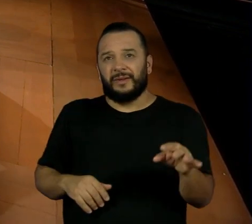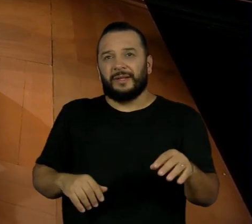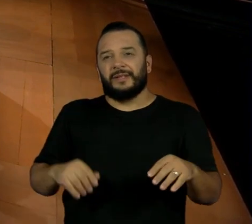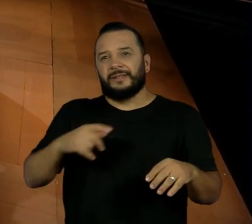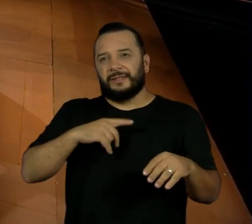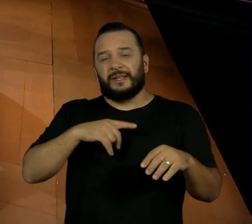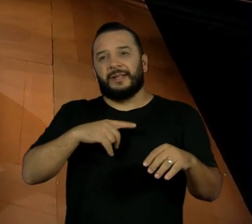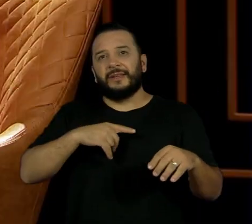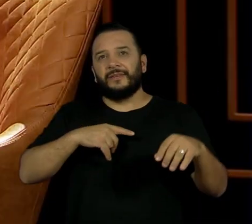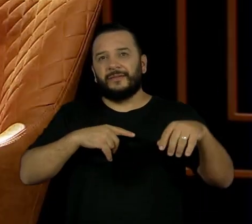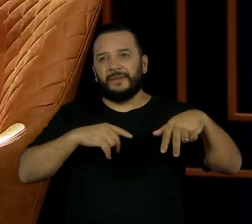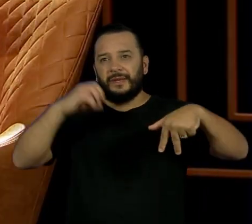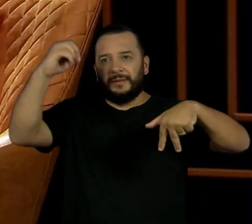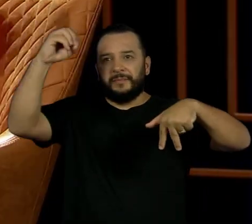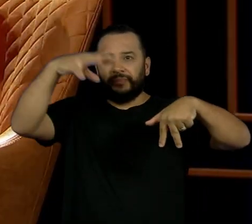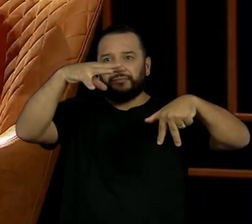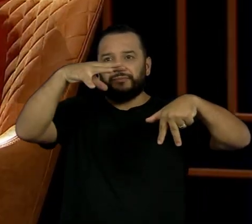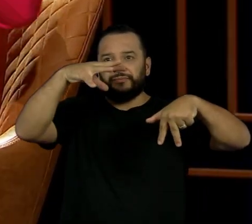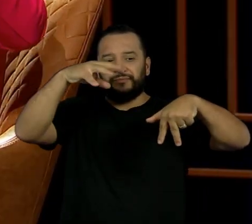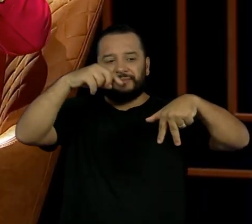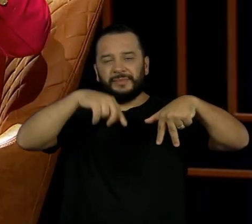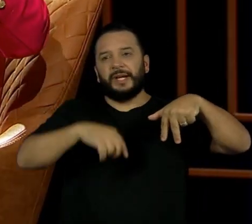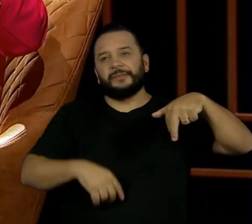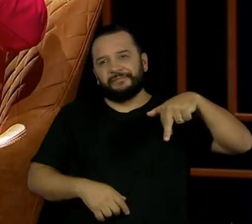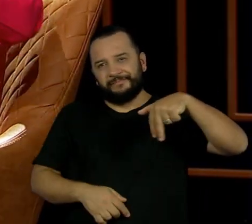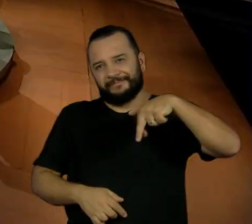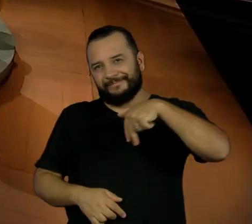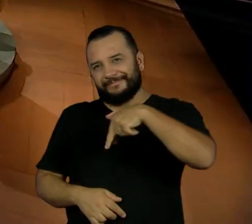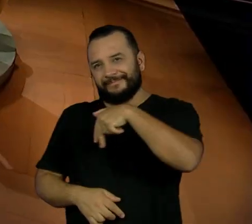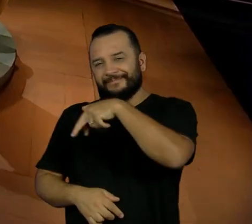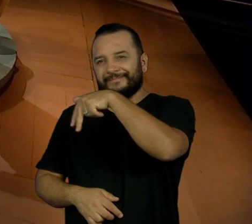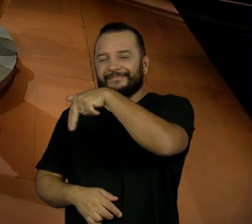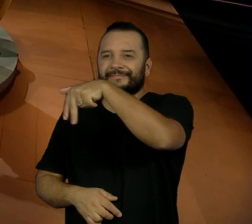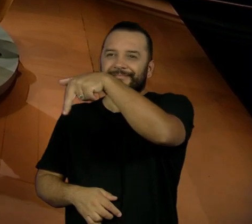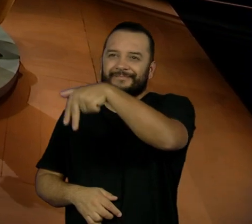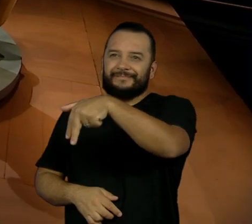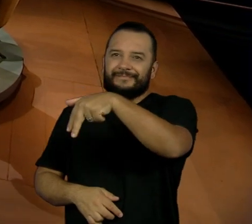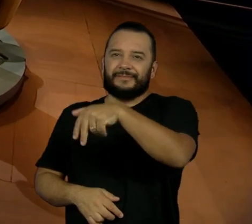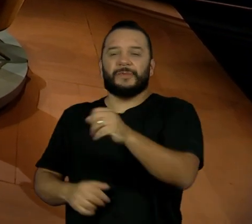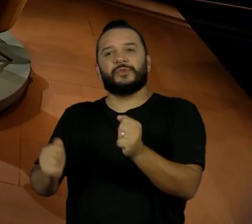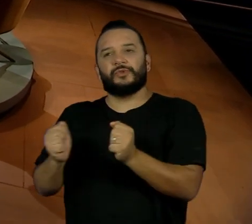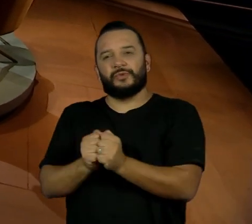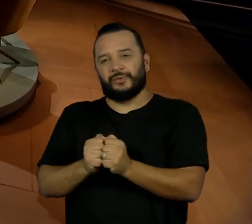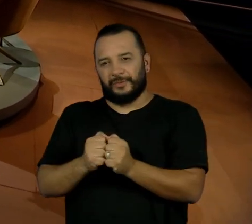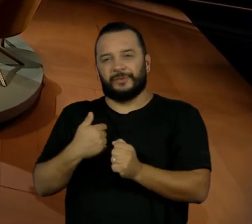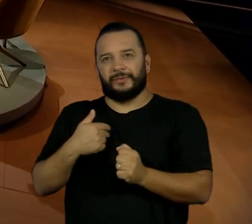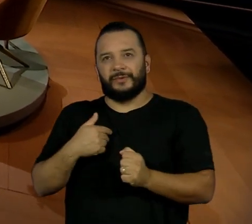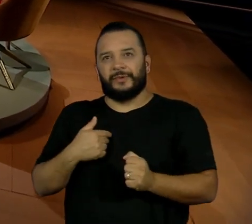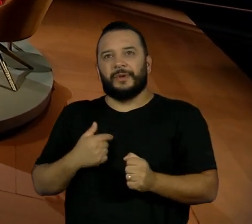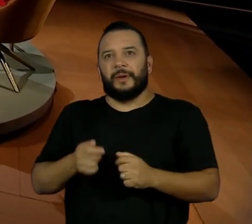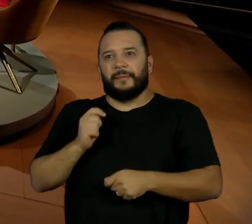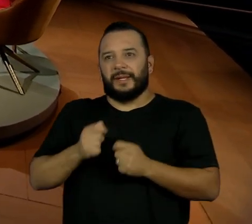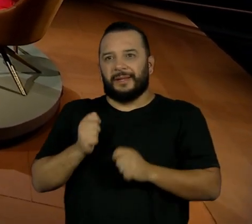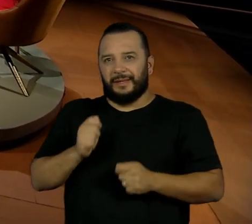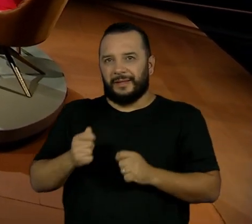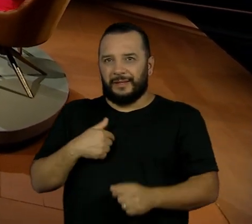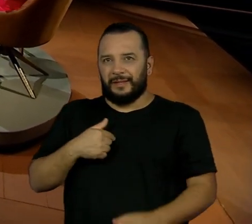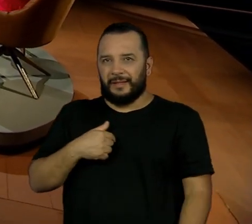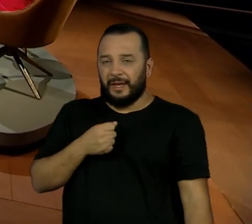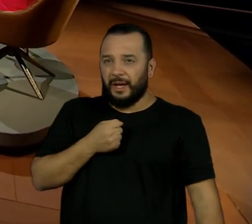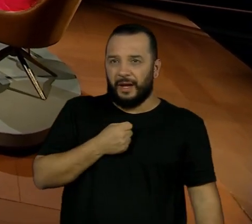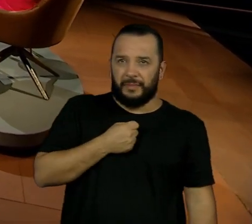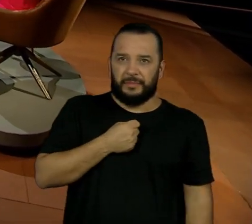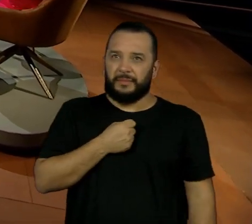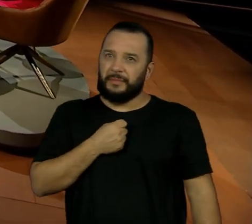luz assim. Aí desci e fui pertinho da bateria e fiquei lá fazendo firulas,